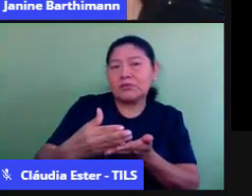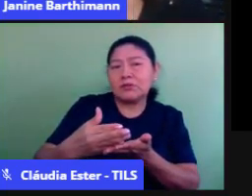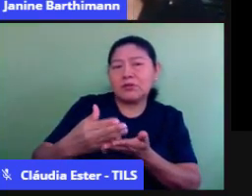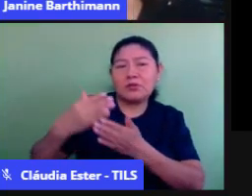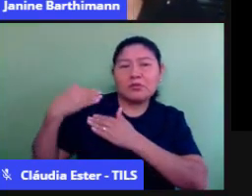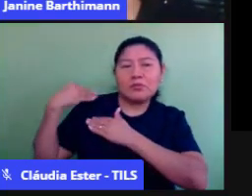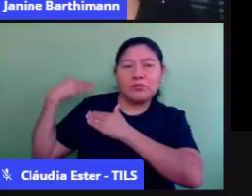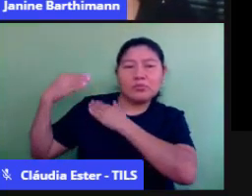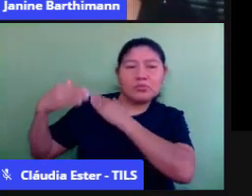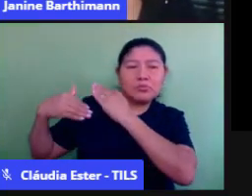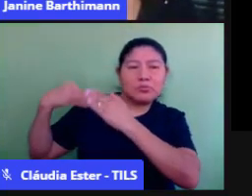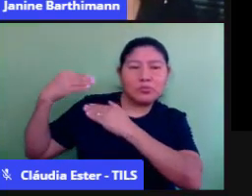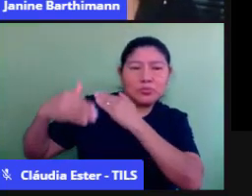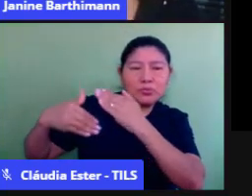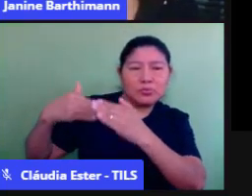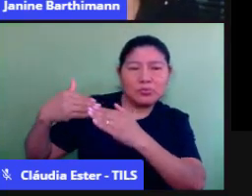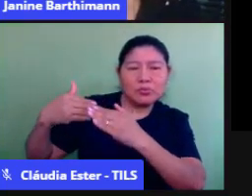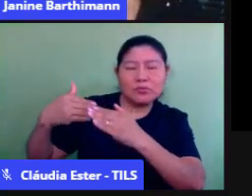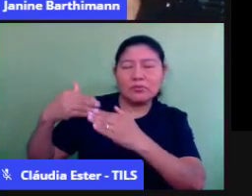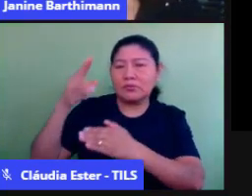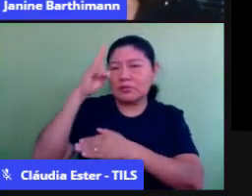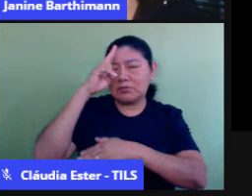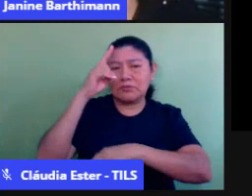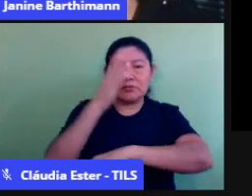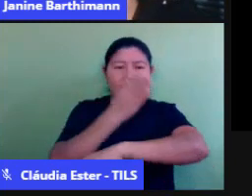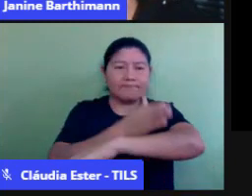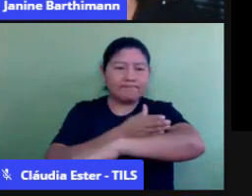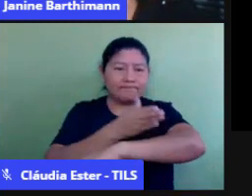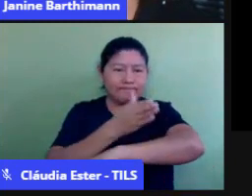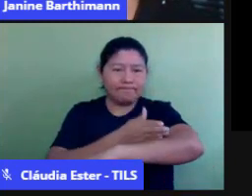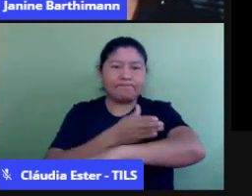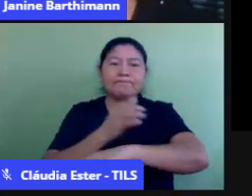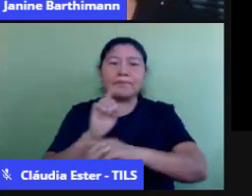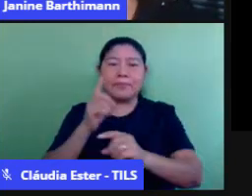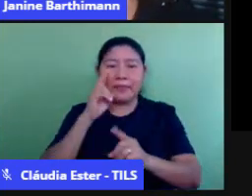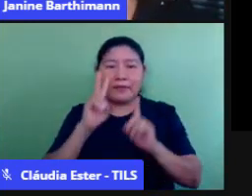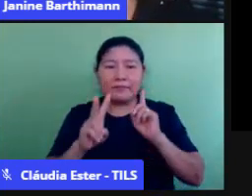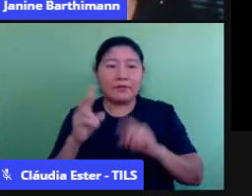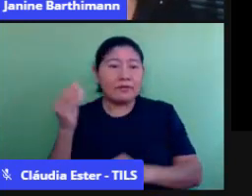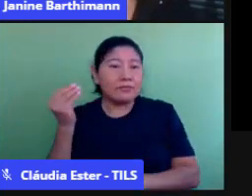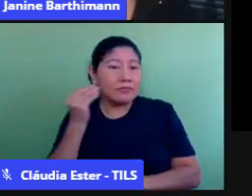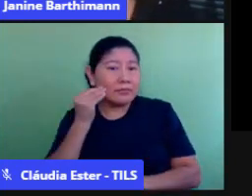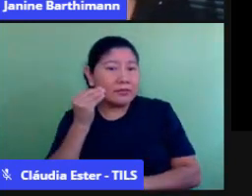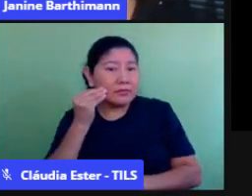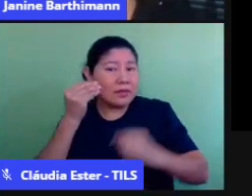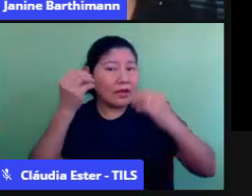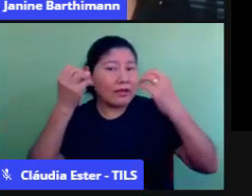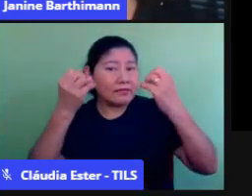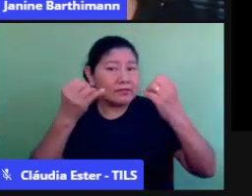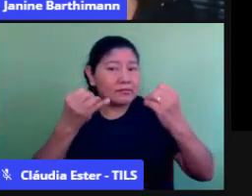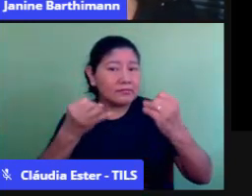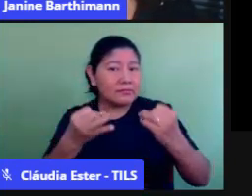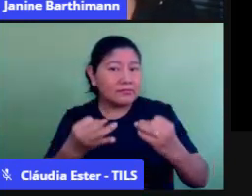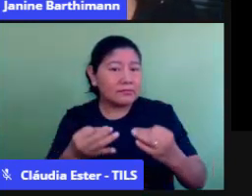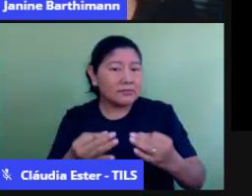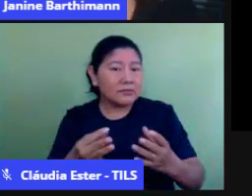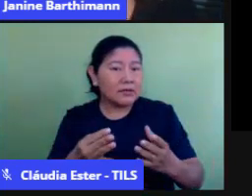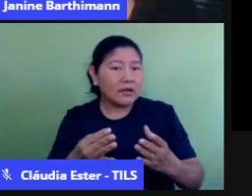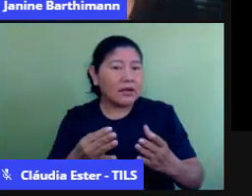contemporâneo, da ideia mais contemporânea referente à tentativa de explicar o conceito de